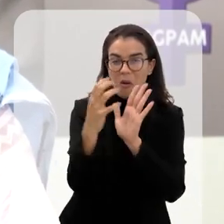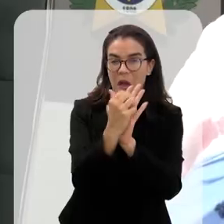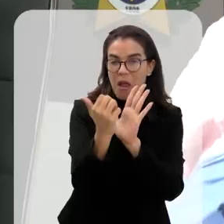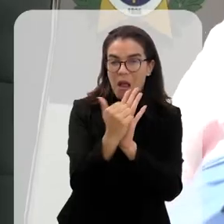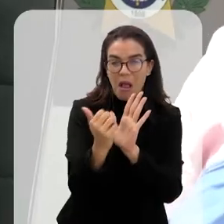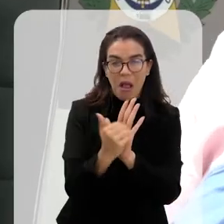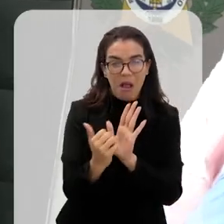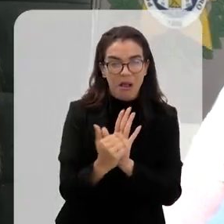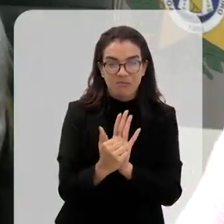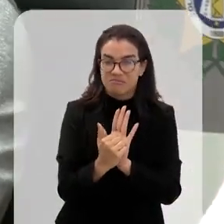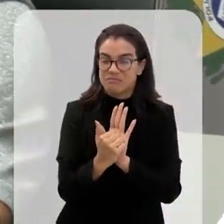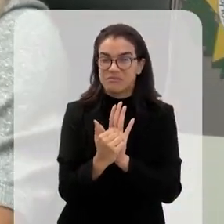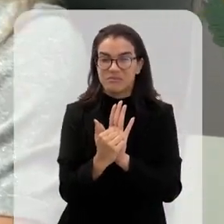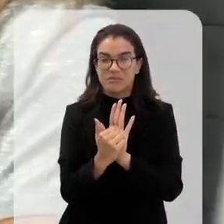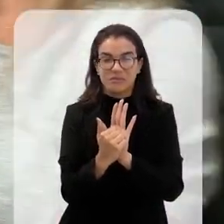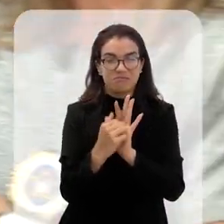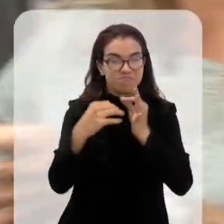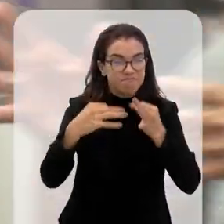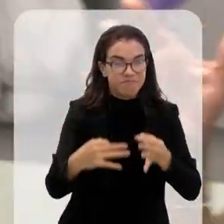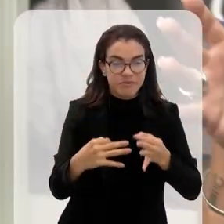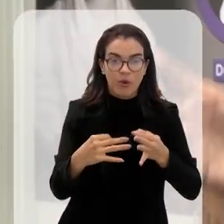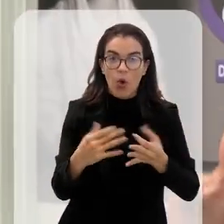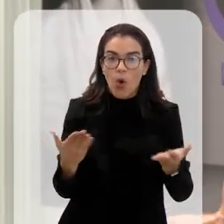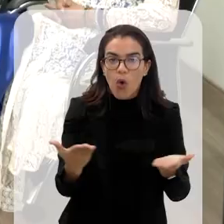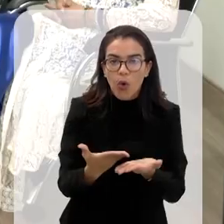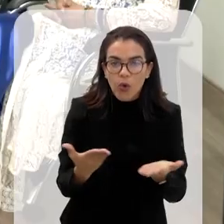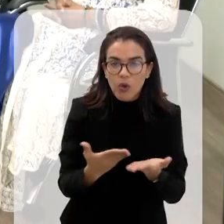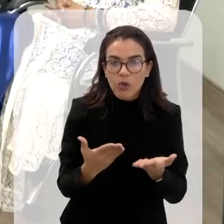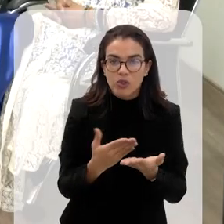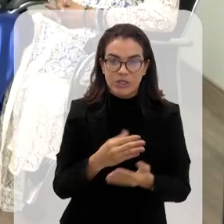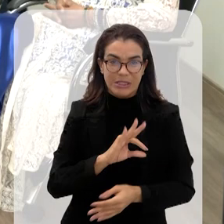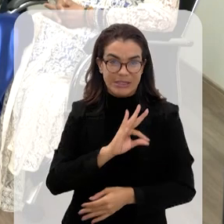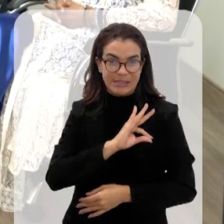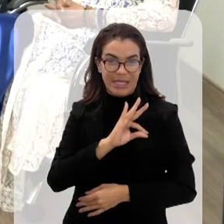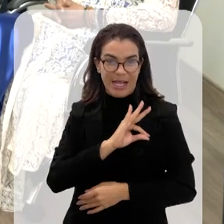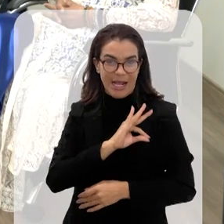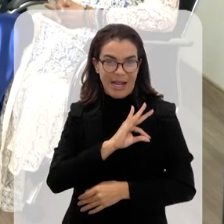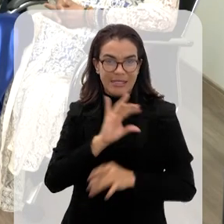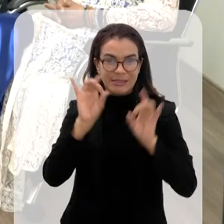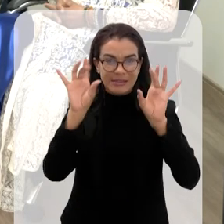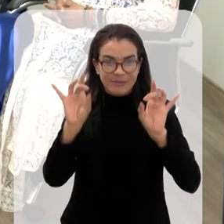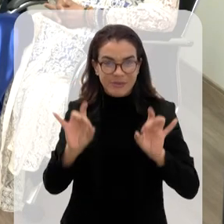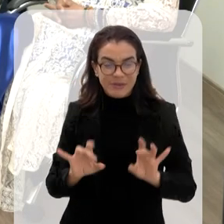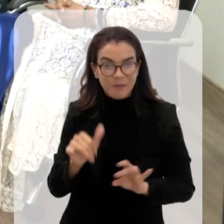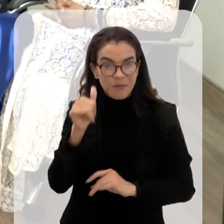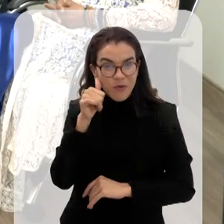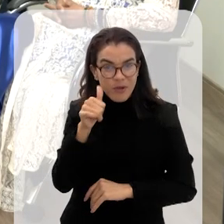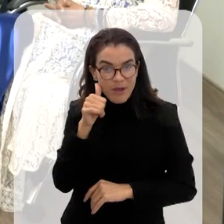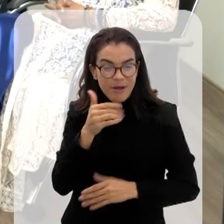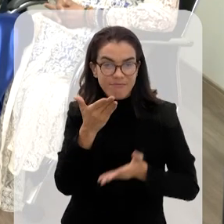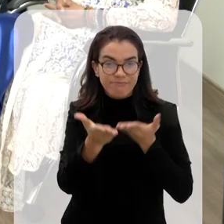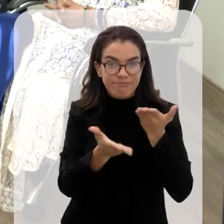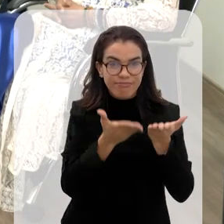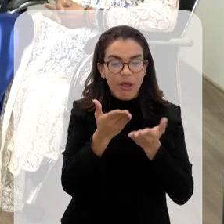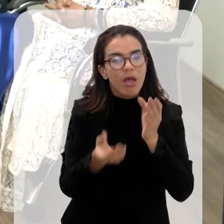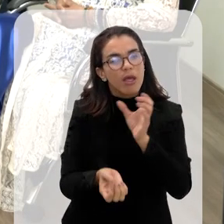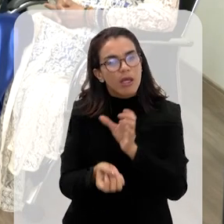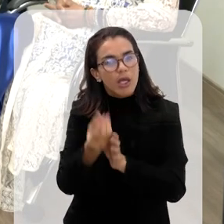um registro de ocorrência. Mas não. Hoje as DEANs, as Delegacias de Atendimento à Mulher,